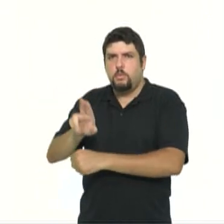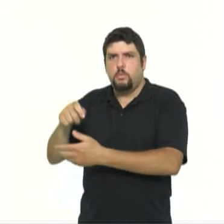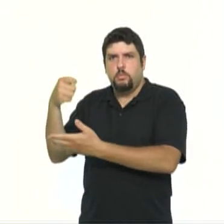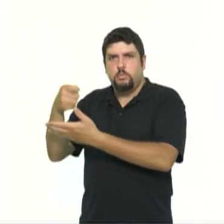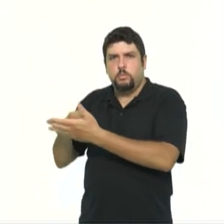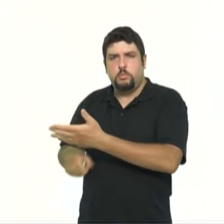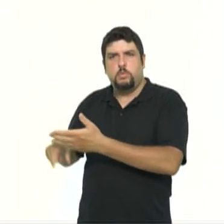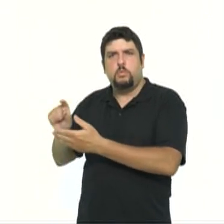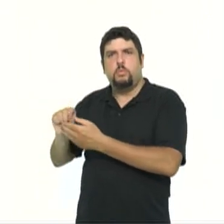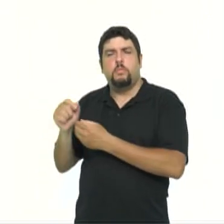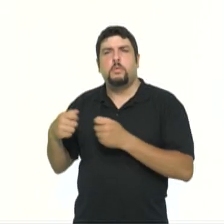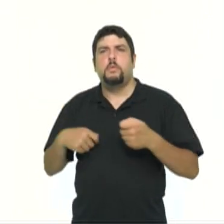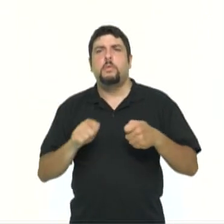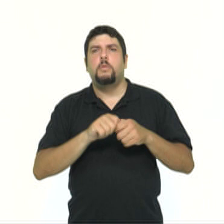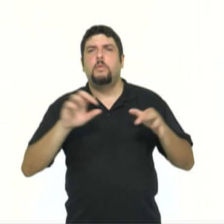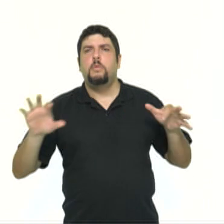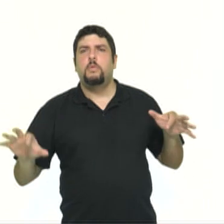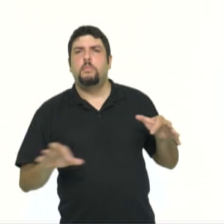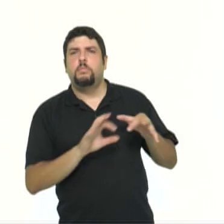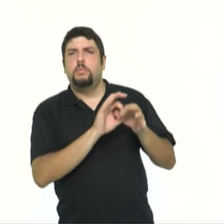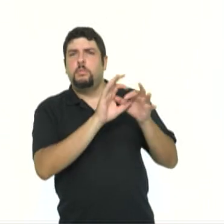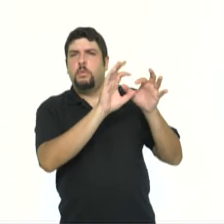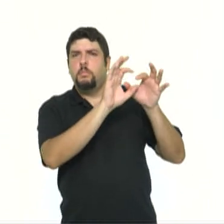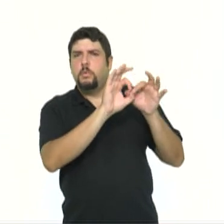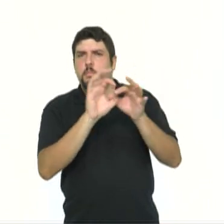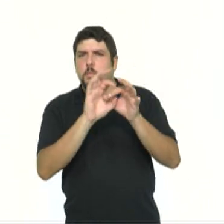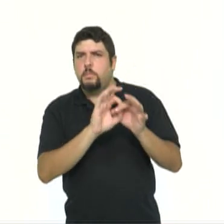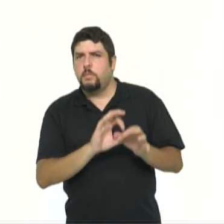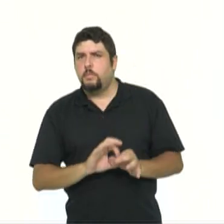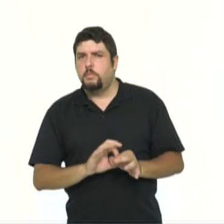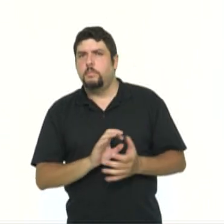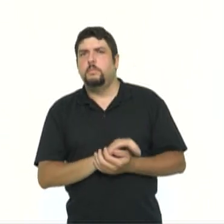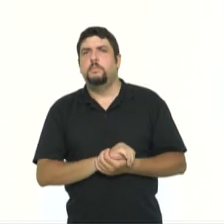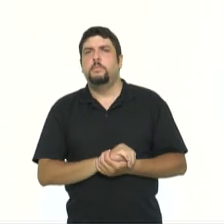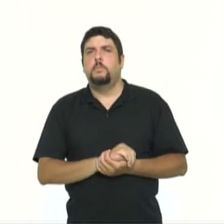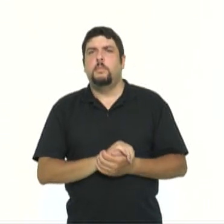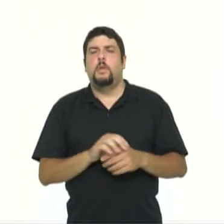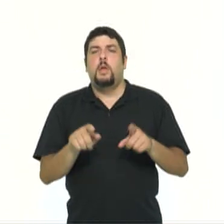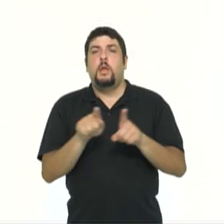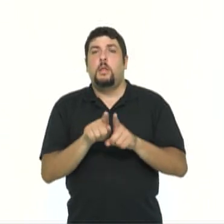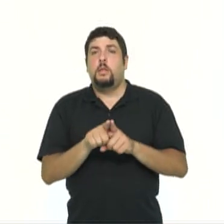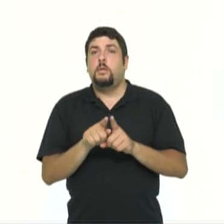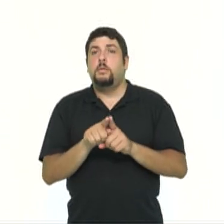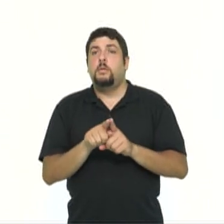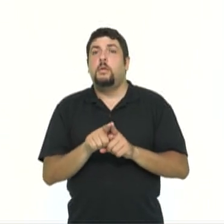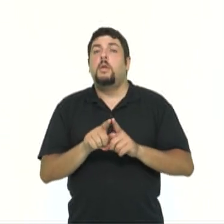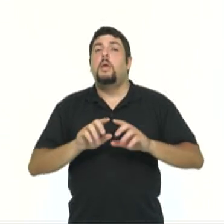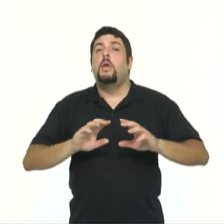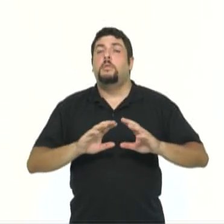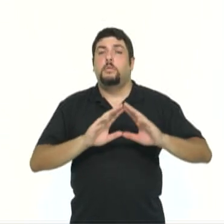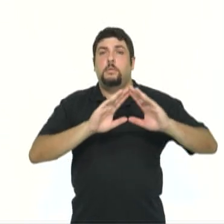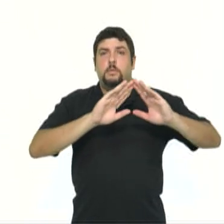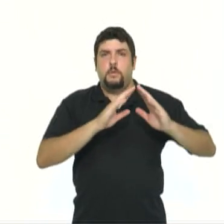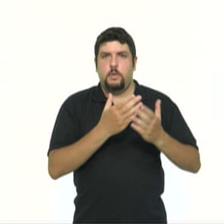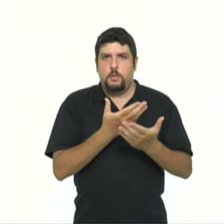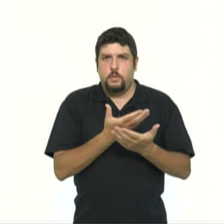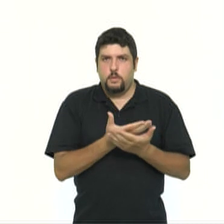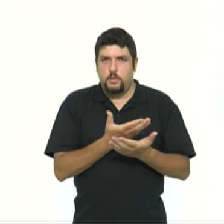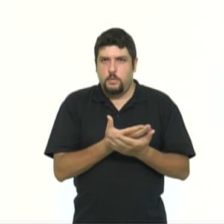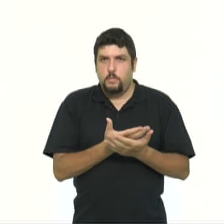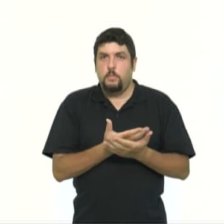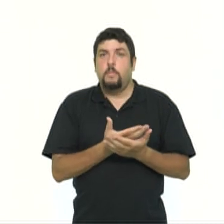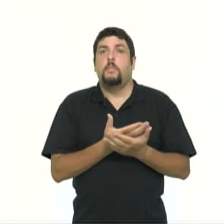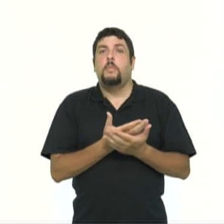para fazer a ligação dos parágrafos. Além disso, cabe às instituições de ensino